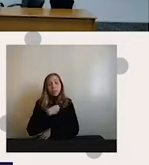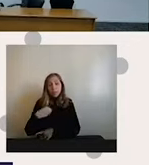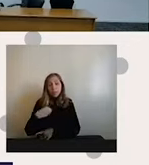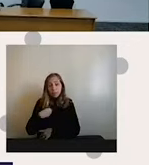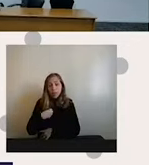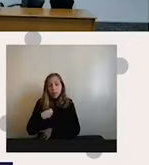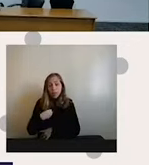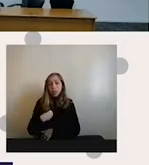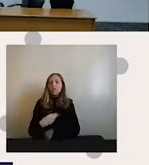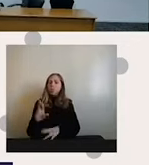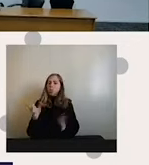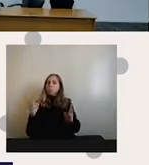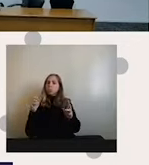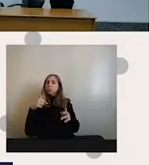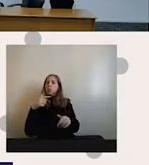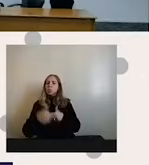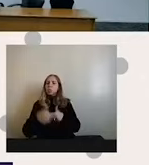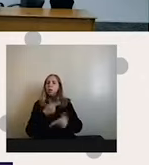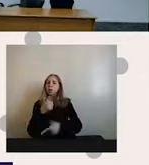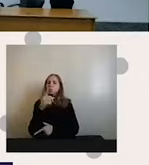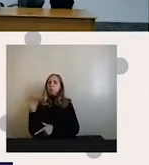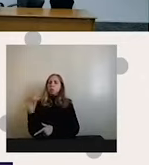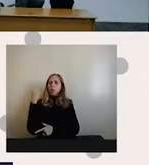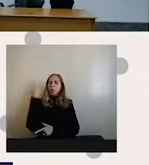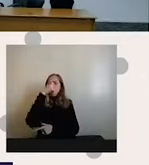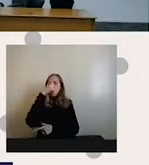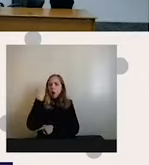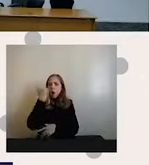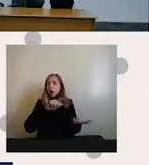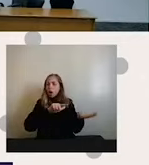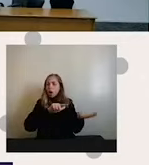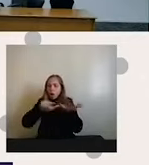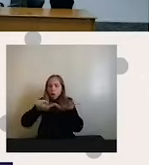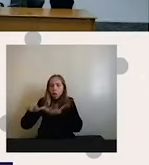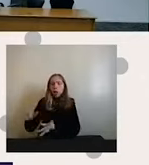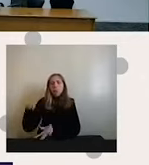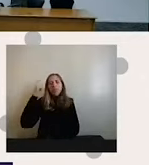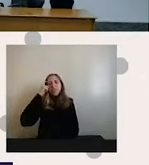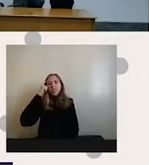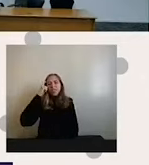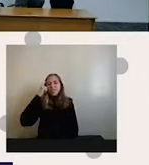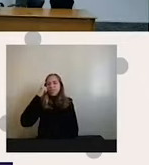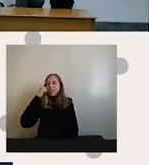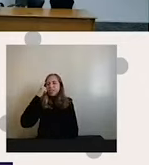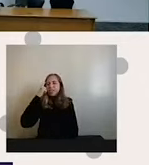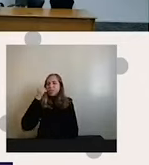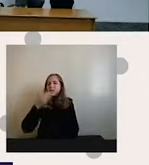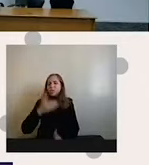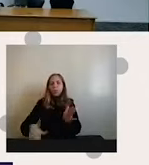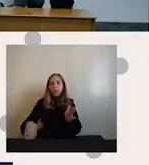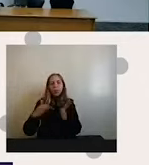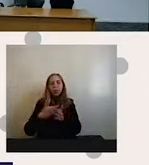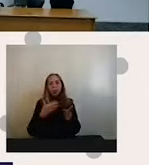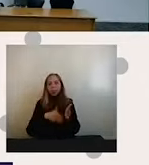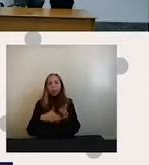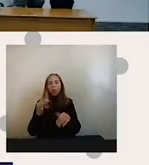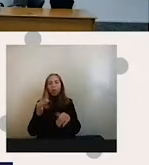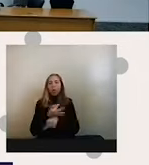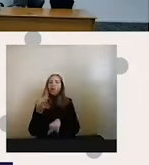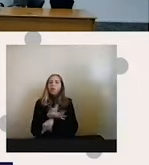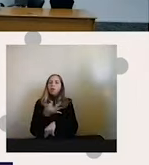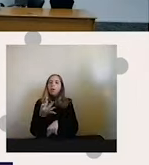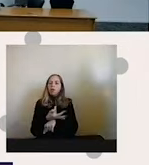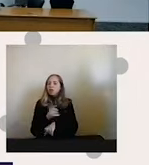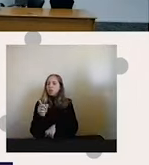semanais, ele vai achar que todo mundo aguenta, que esse risco não existe. Se não tiver dados objetivos, o médico